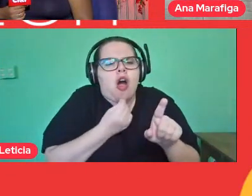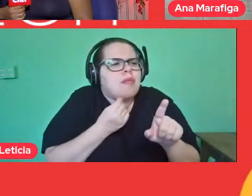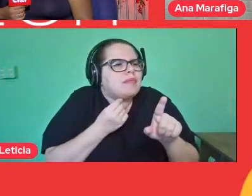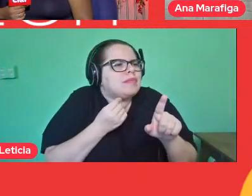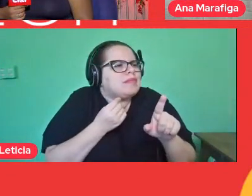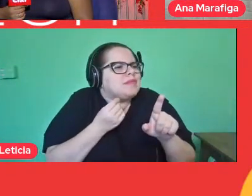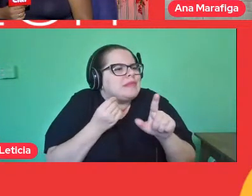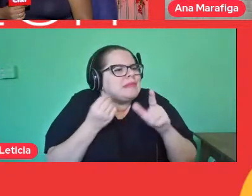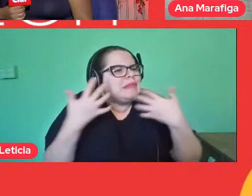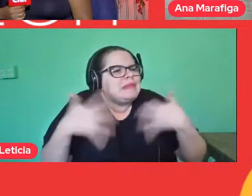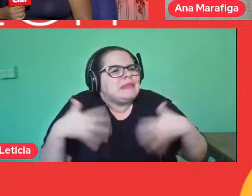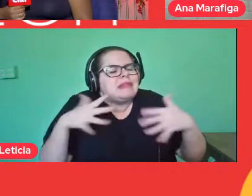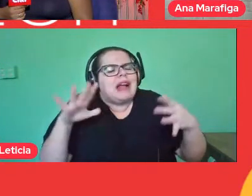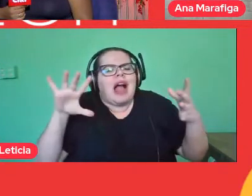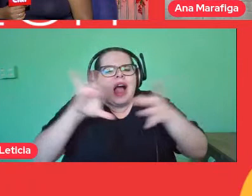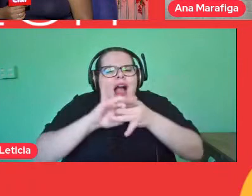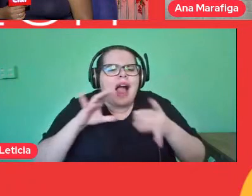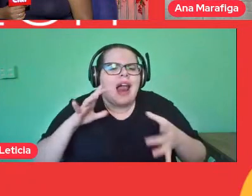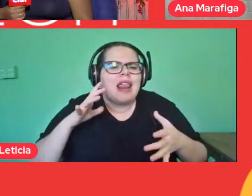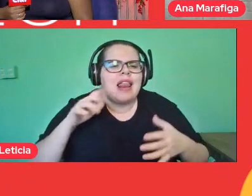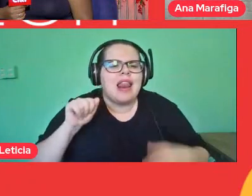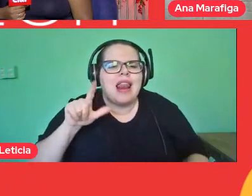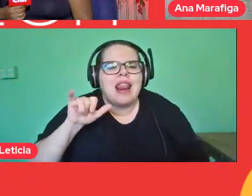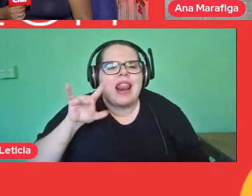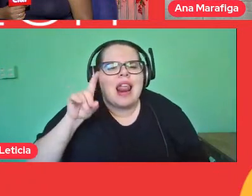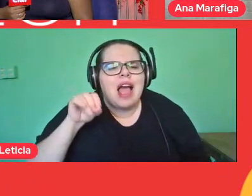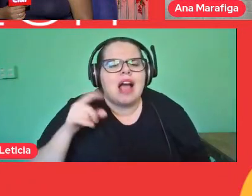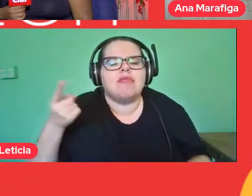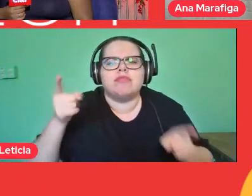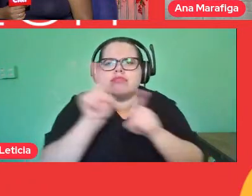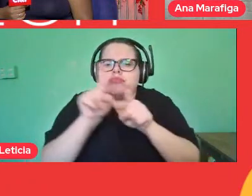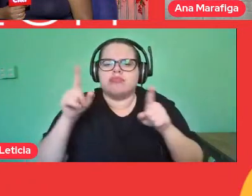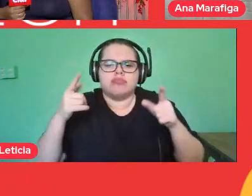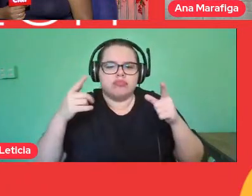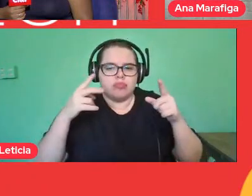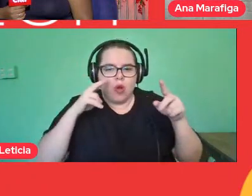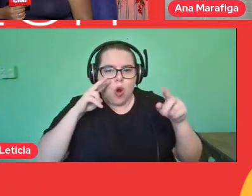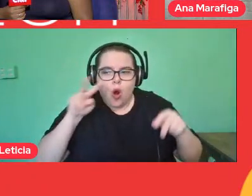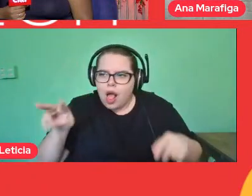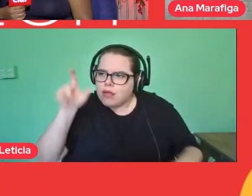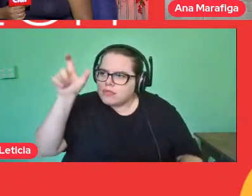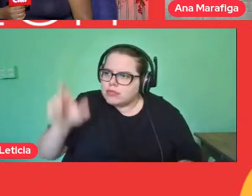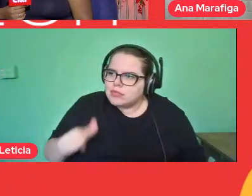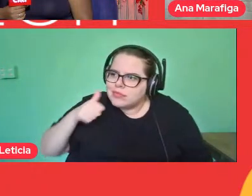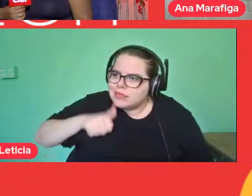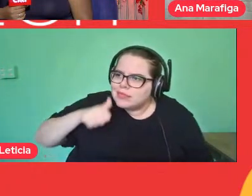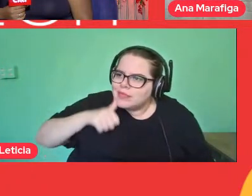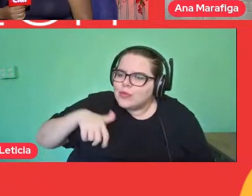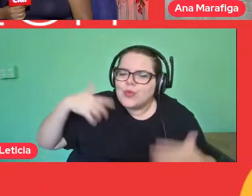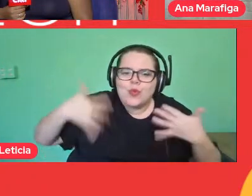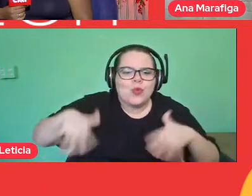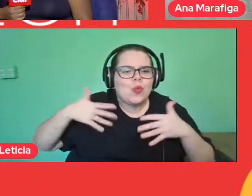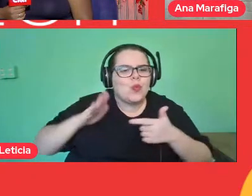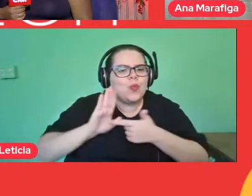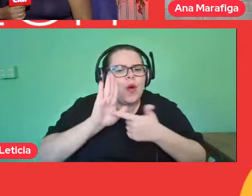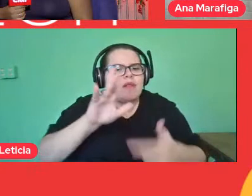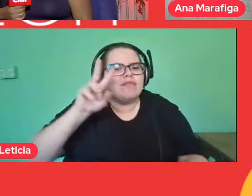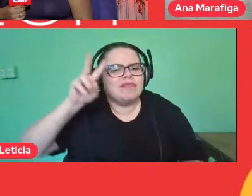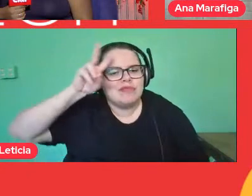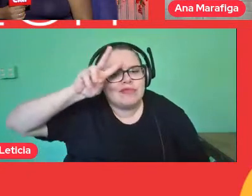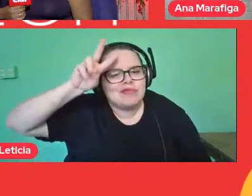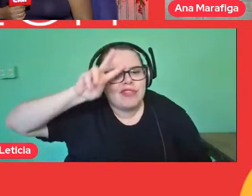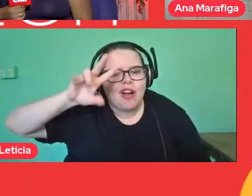aliado, e abraçar, olhar para as mulheres que poxa, estão trilhando a sua história ali para chegar num caminho